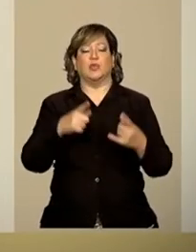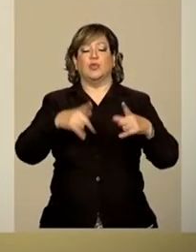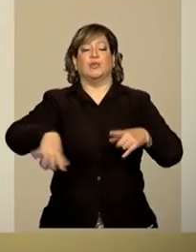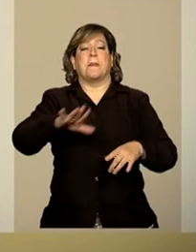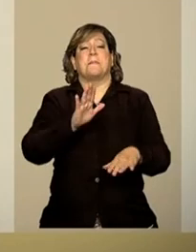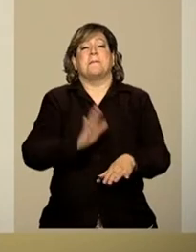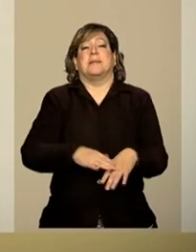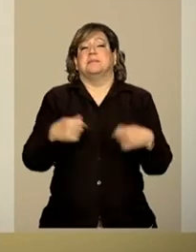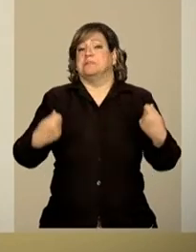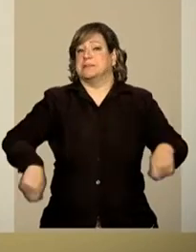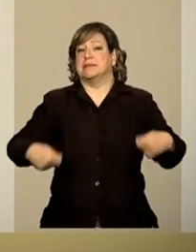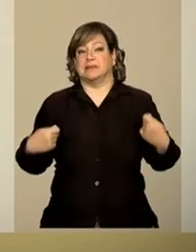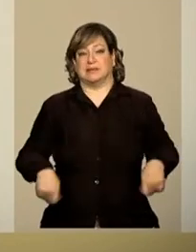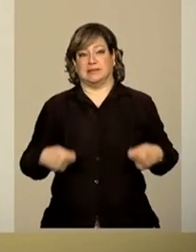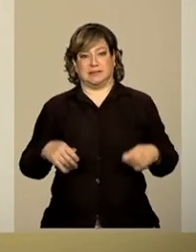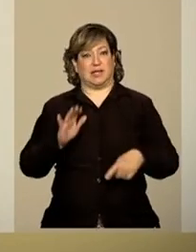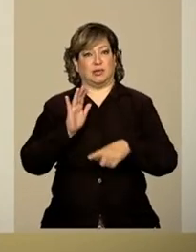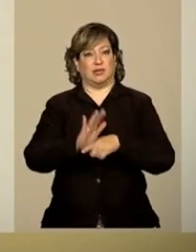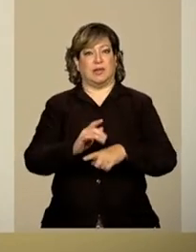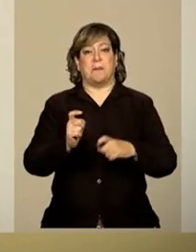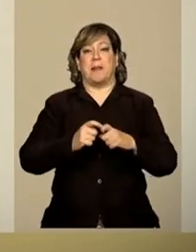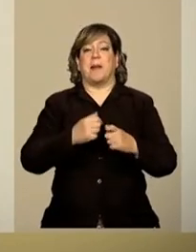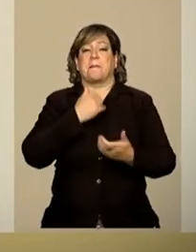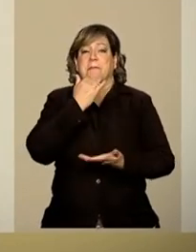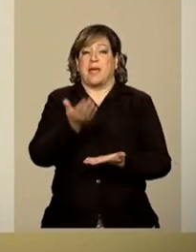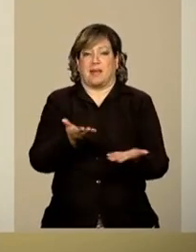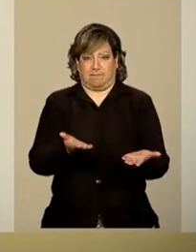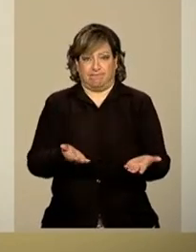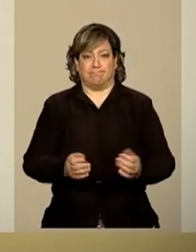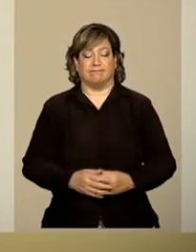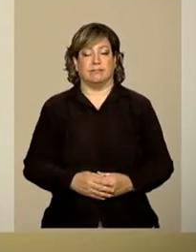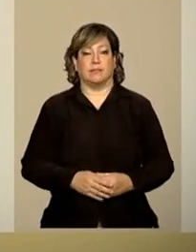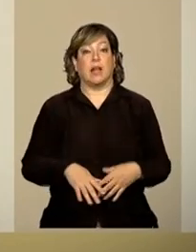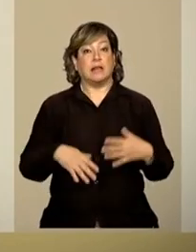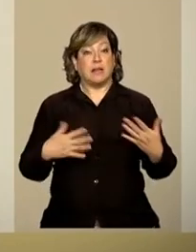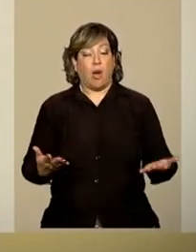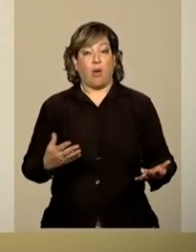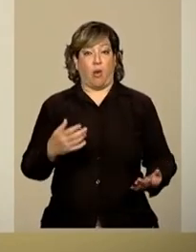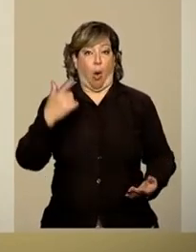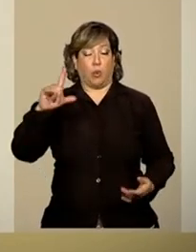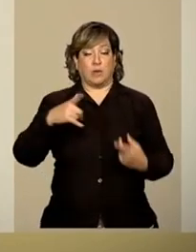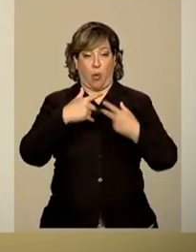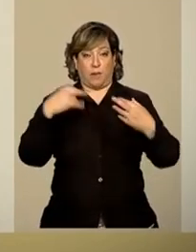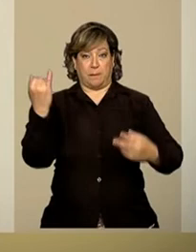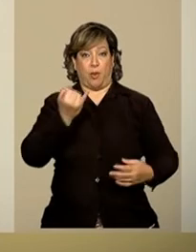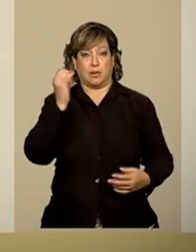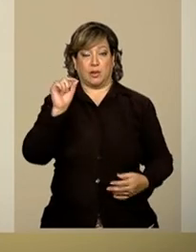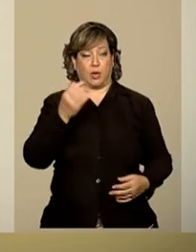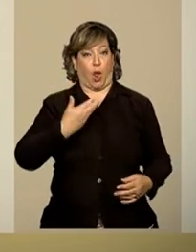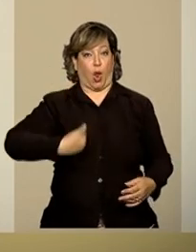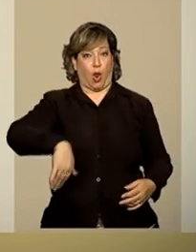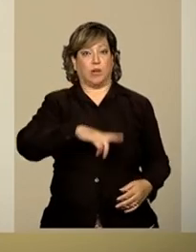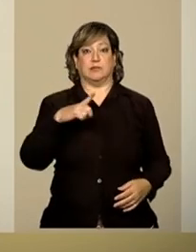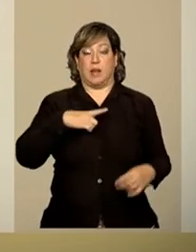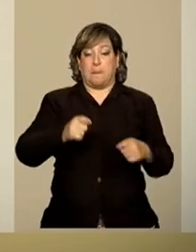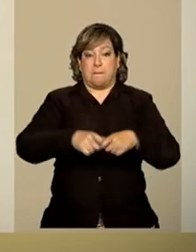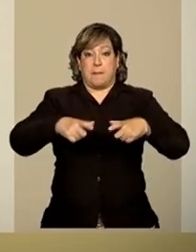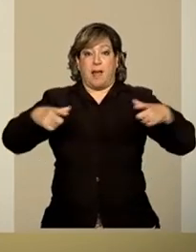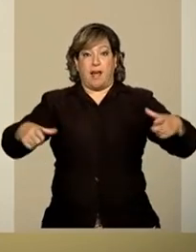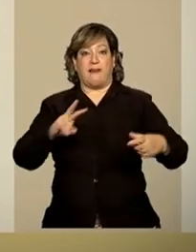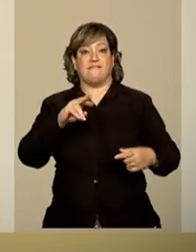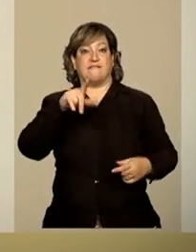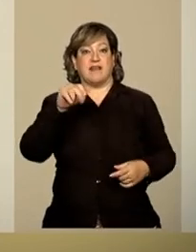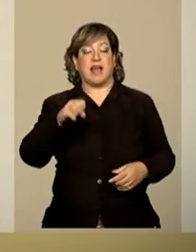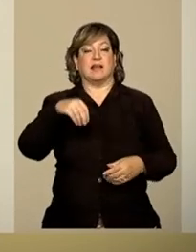as regiões mais carentes em profissionais médicos outra coisa importante Luciano é que nós estamos ampliando as